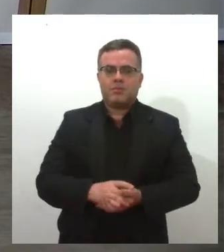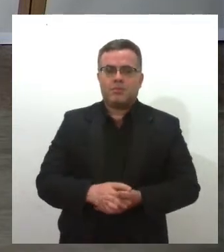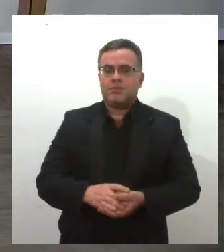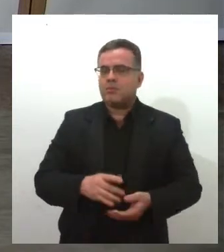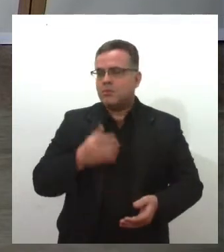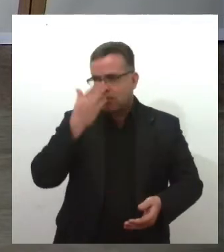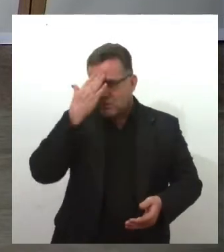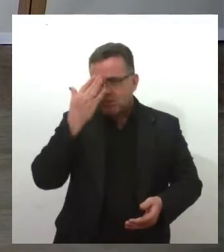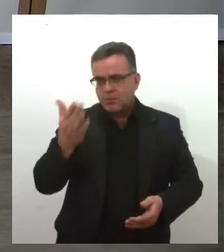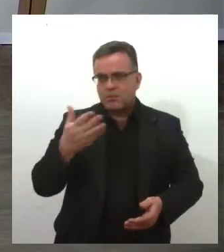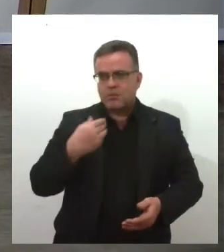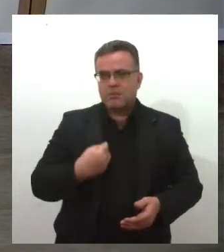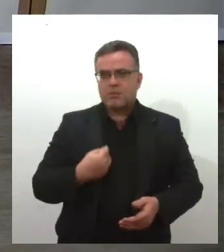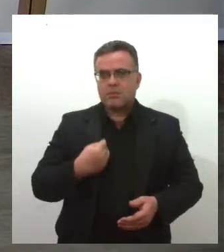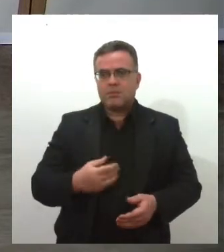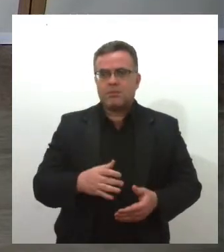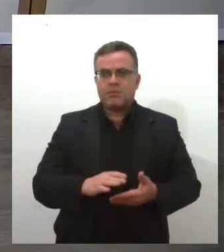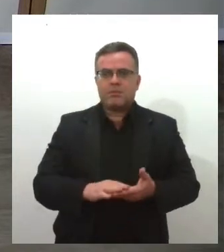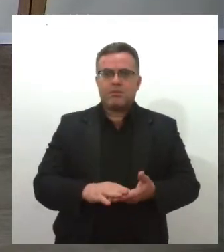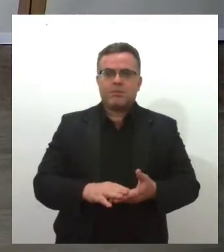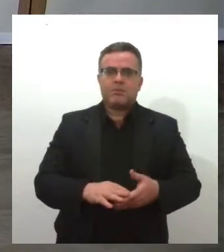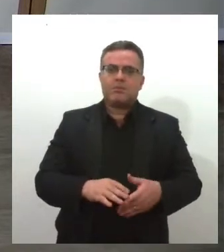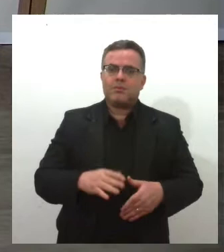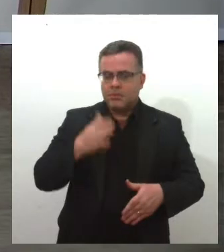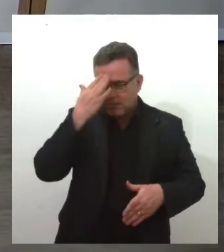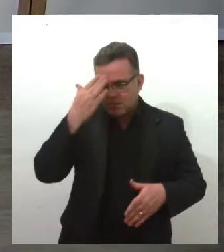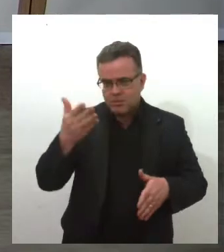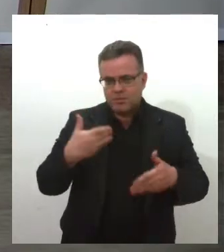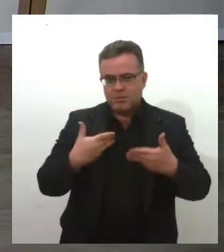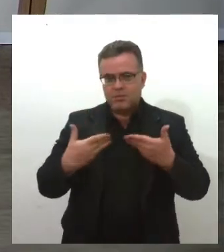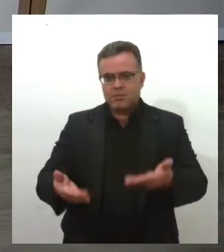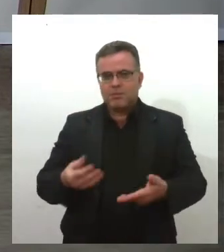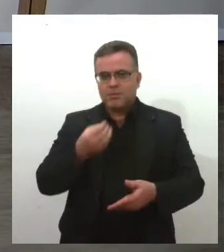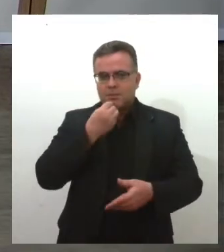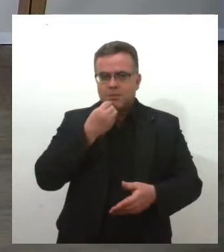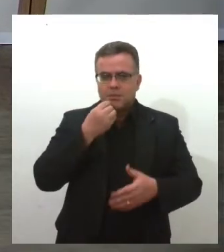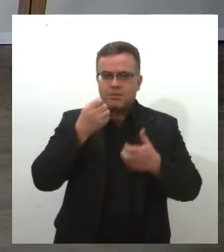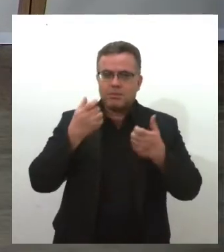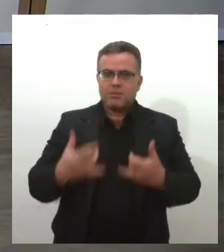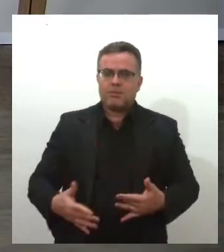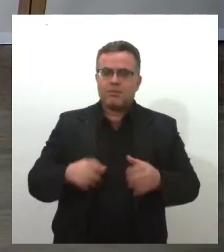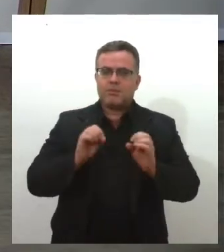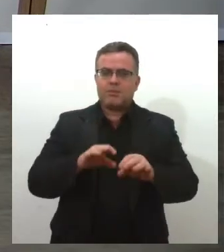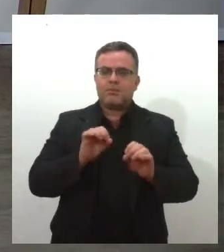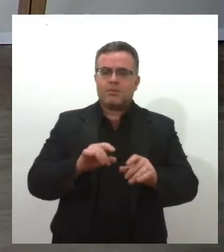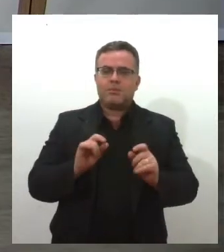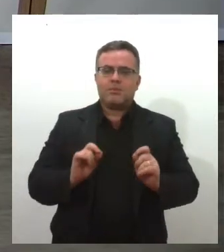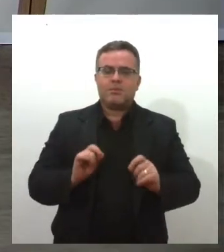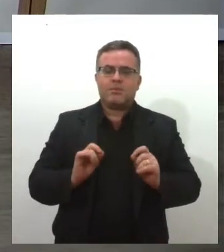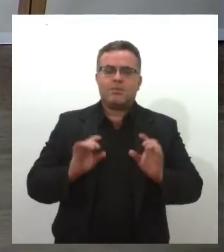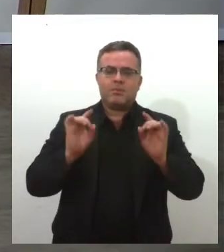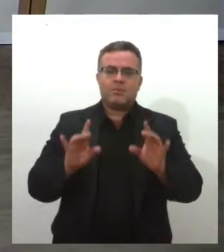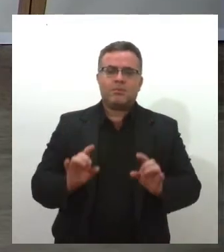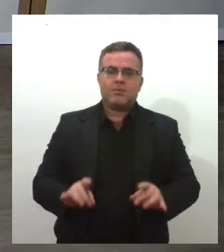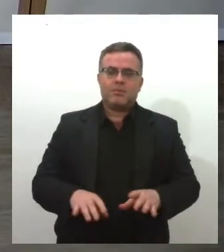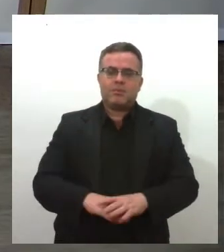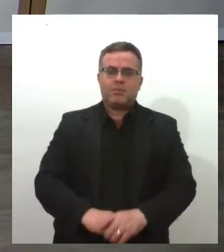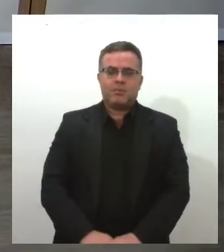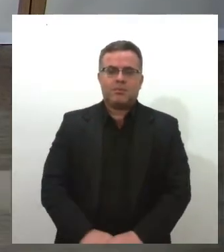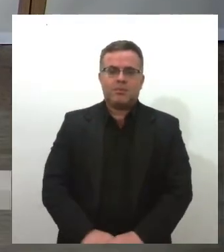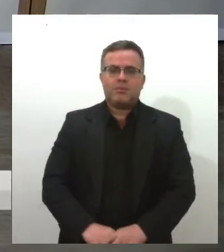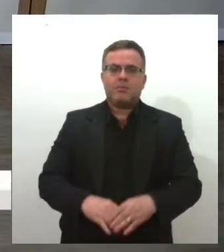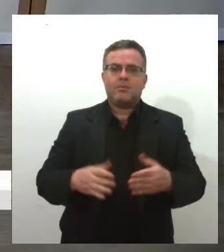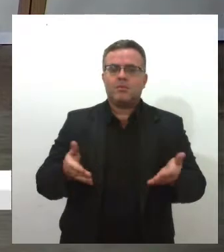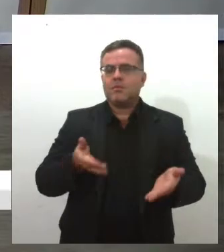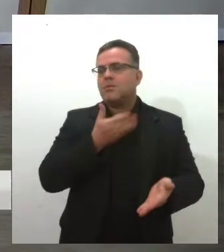Obrigada, boa tarde. Boa tarde, obrigada pela oportunidade. Falar de educação é sempre muito especial. Vai ser um